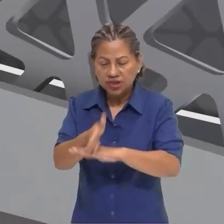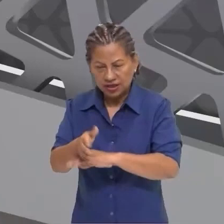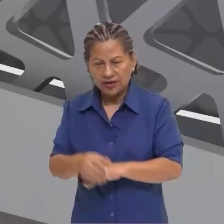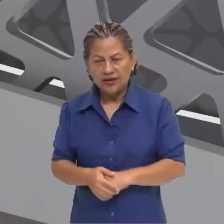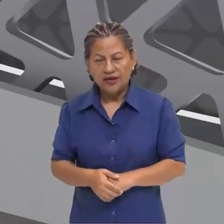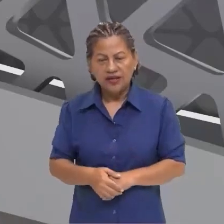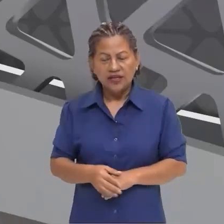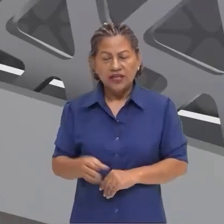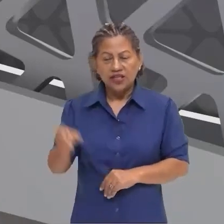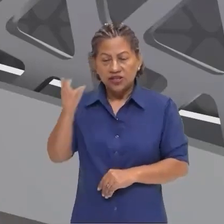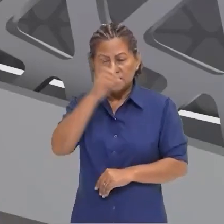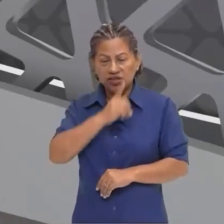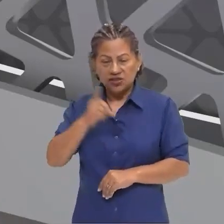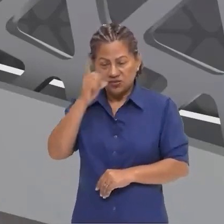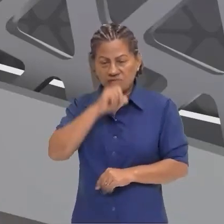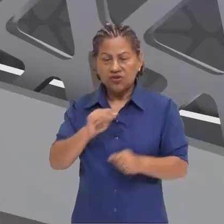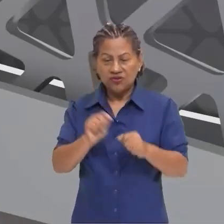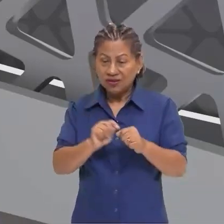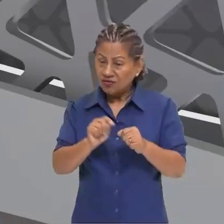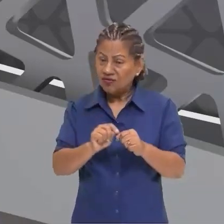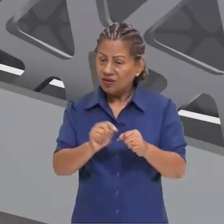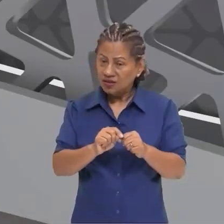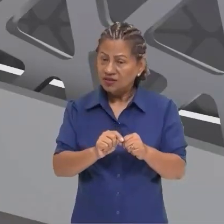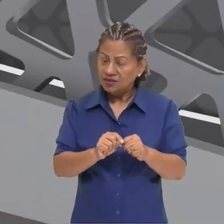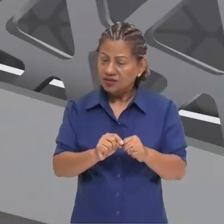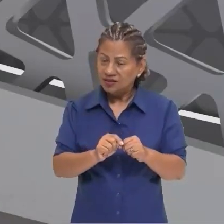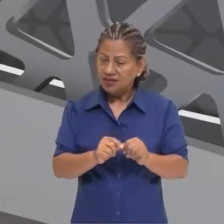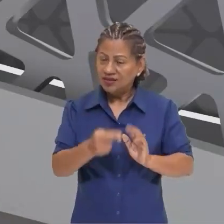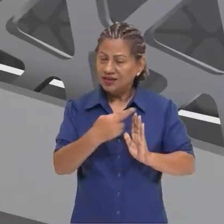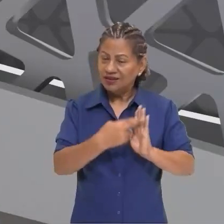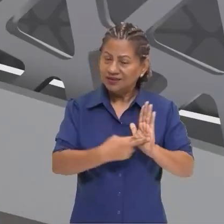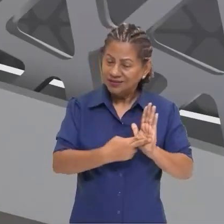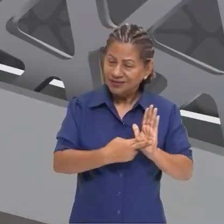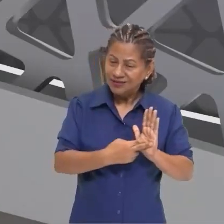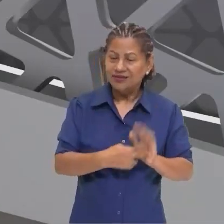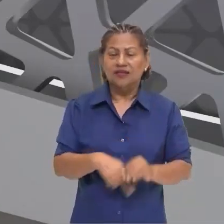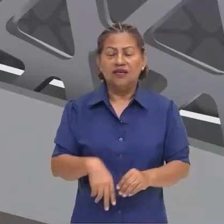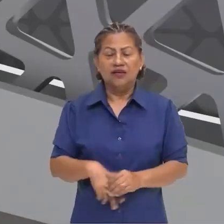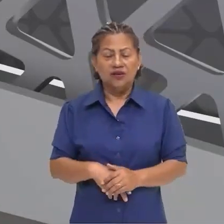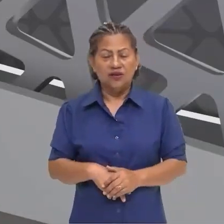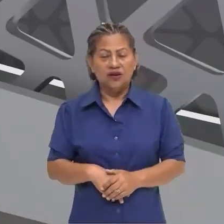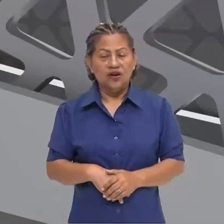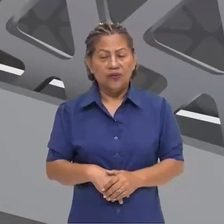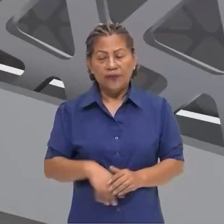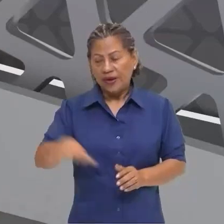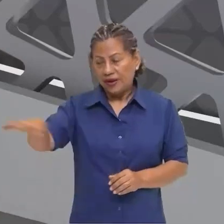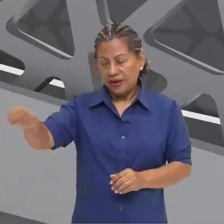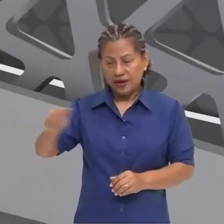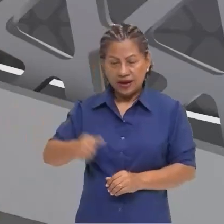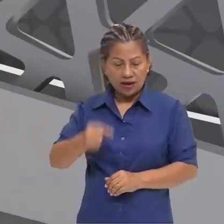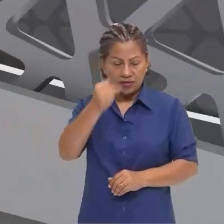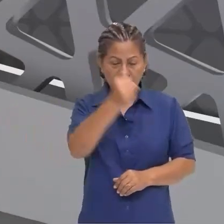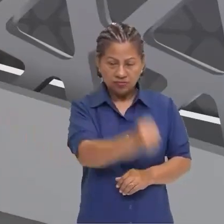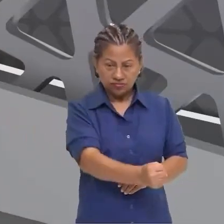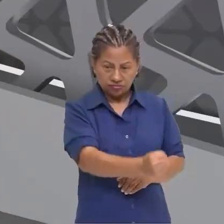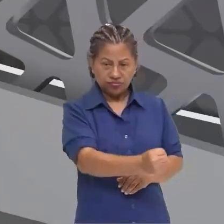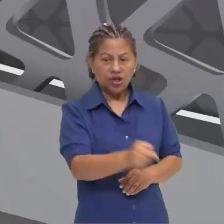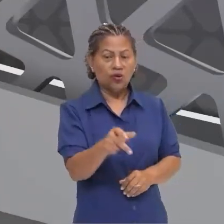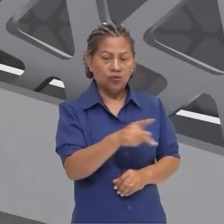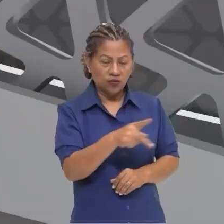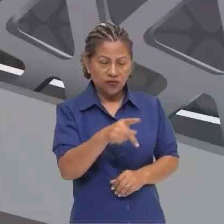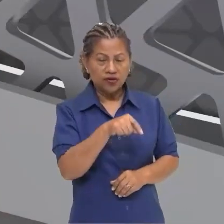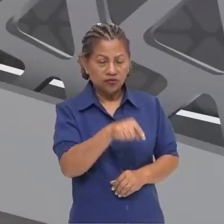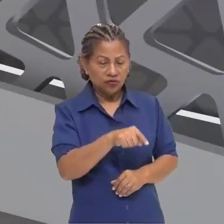redação aos domingos num programa que o governo instituiu, de colocar professores para dar esse reforço aos domingos para quem fosse